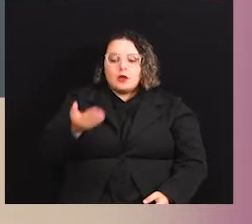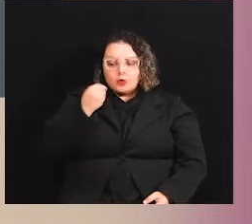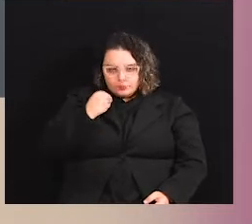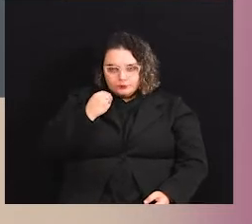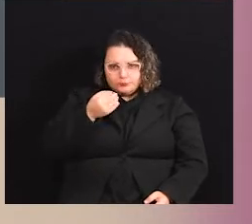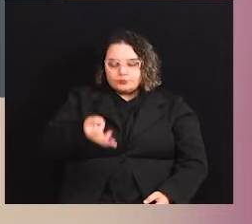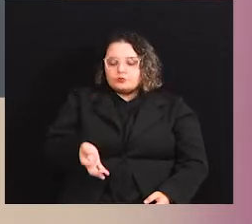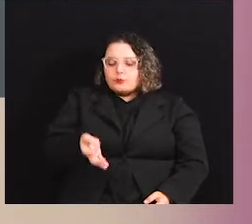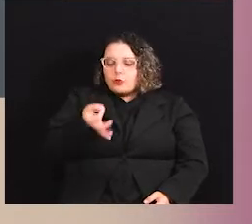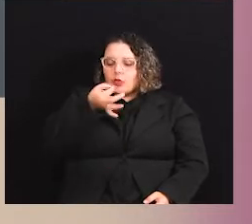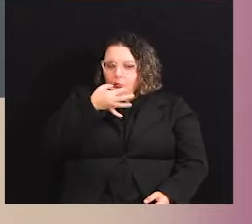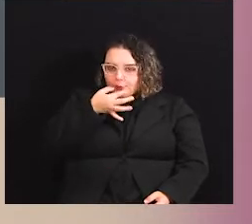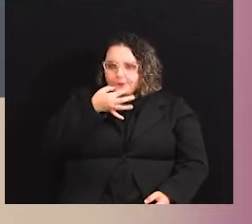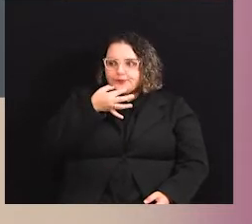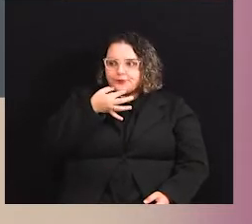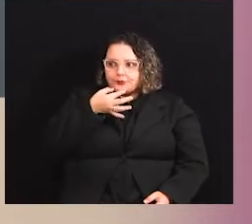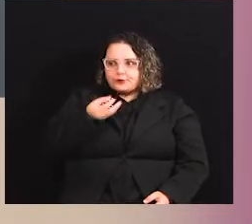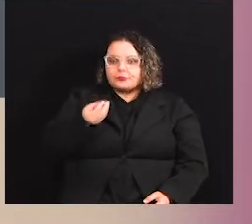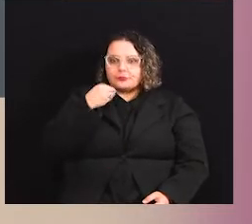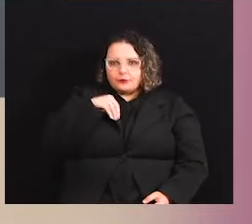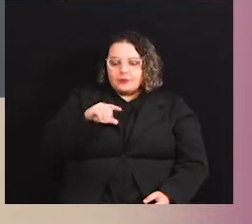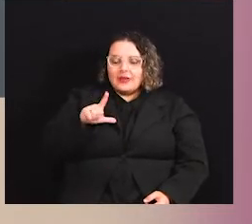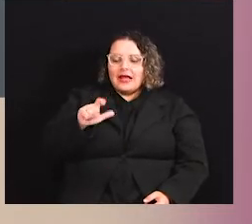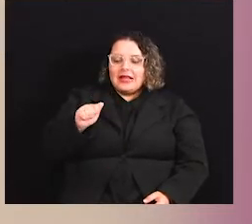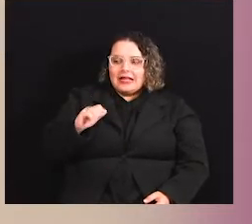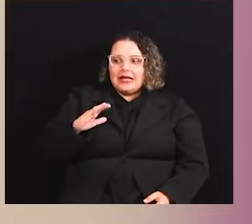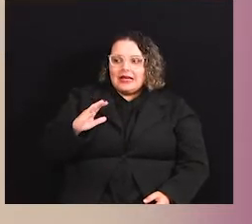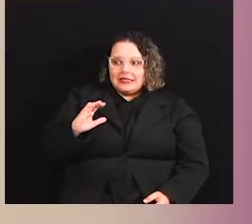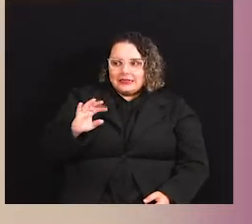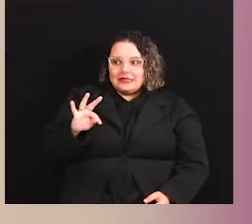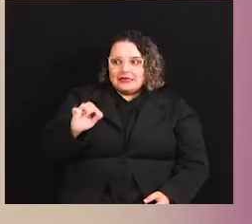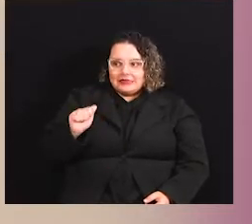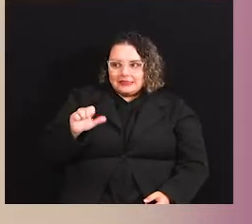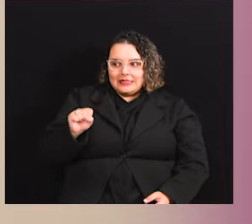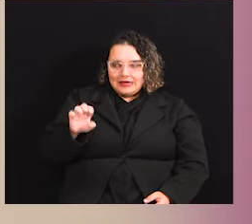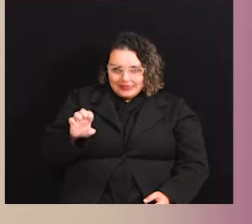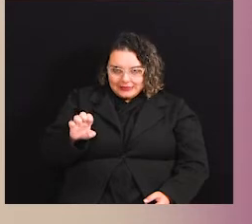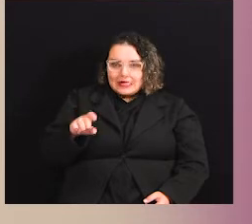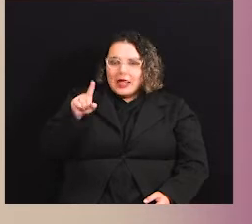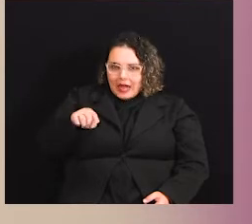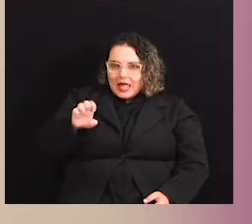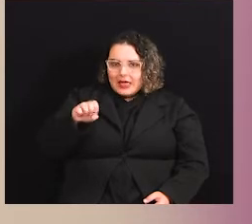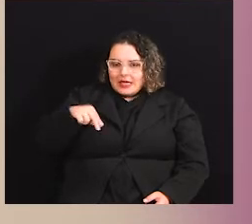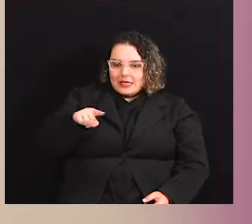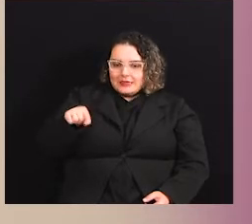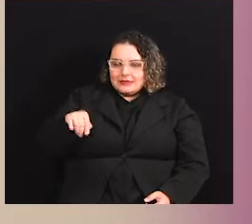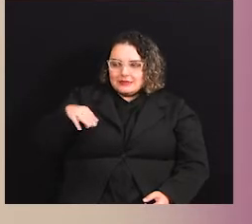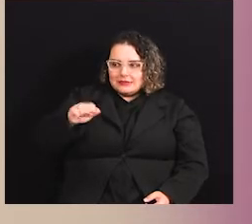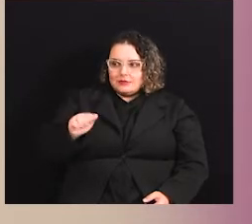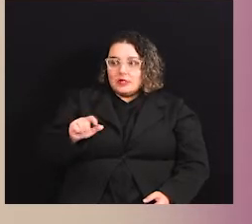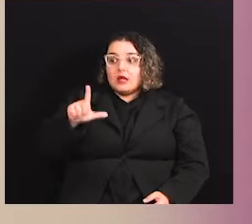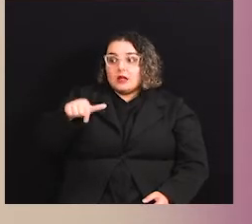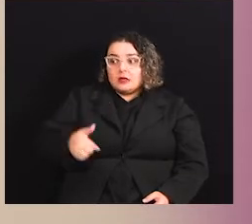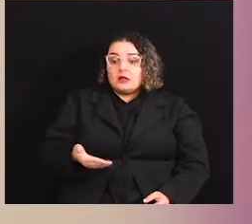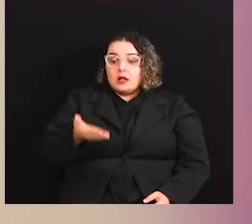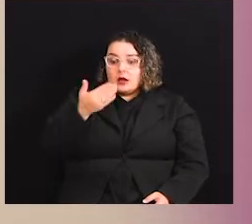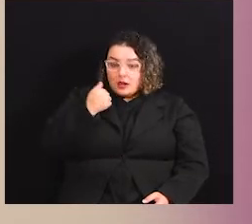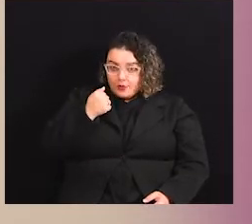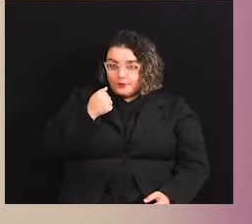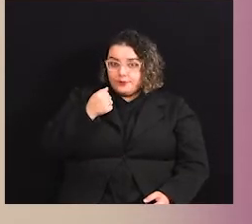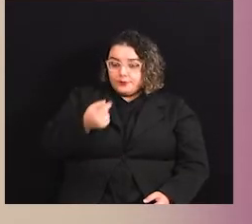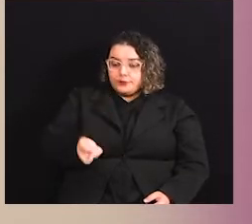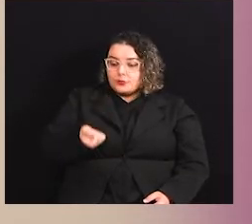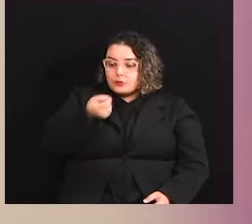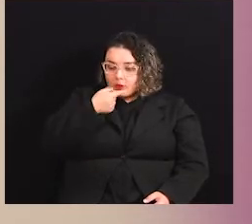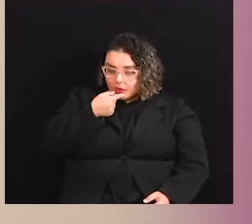ingere um comprimido de lactase, dessa enzima. Após a ingestão desse